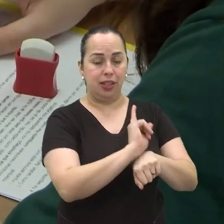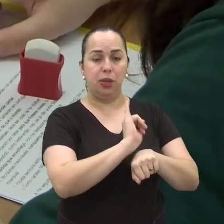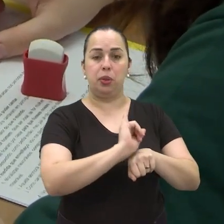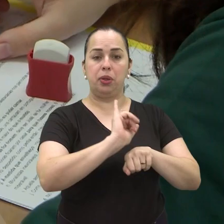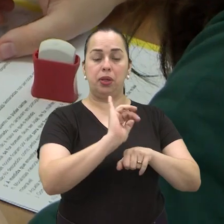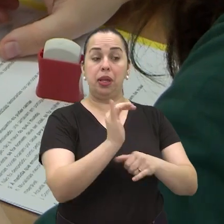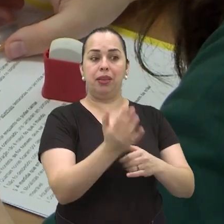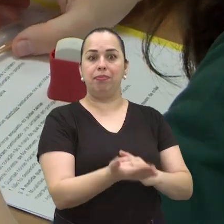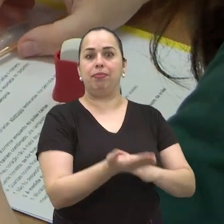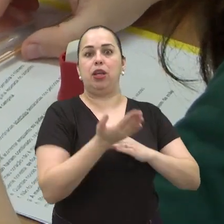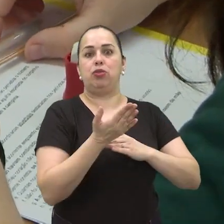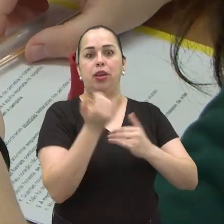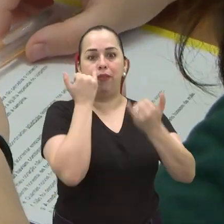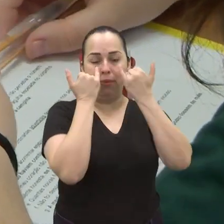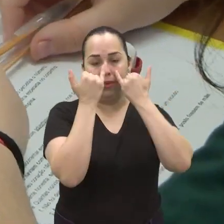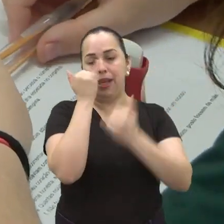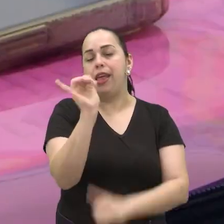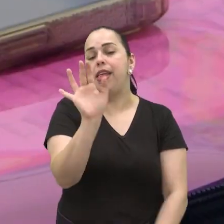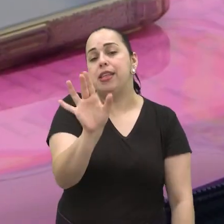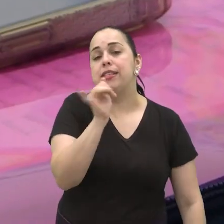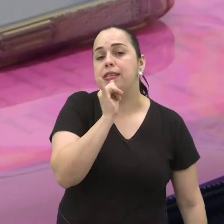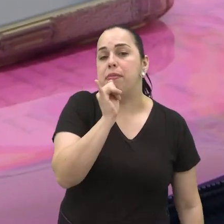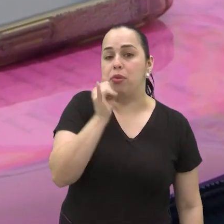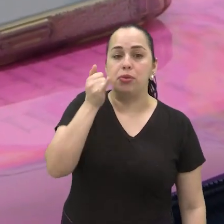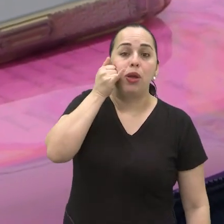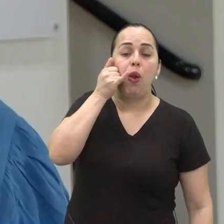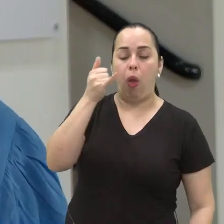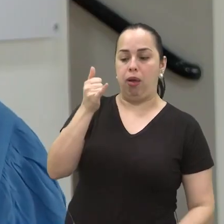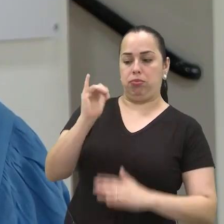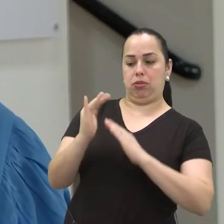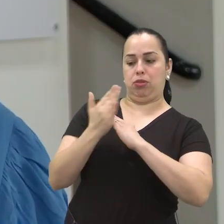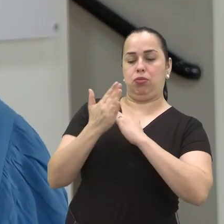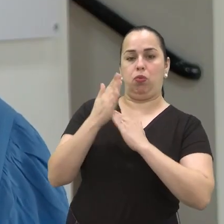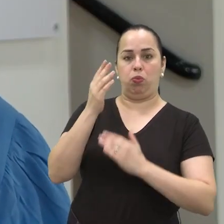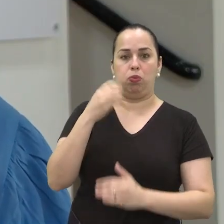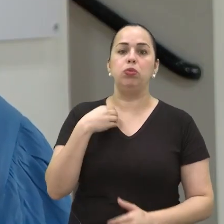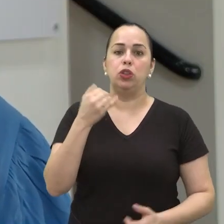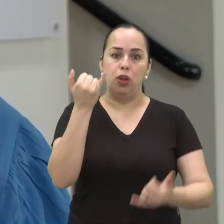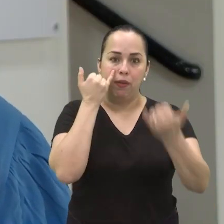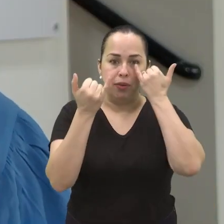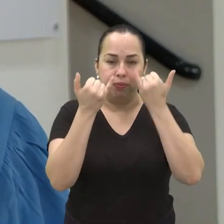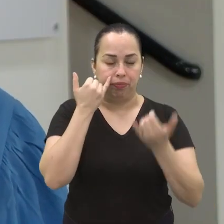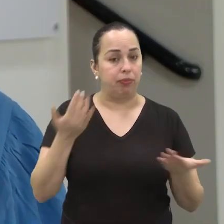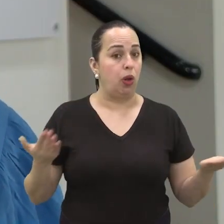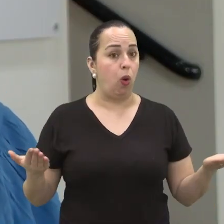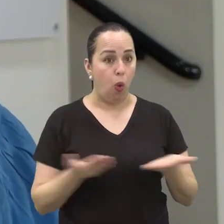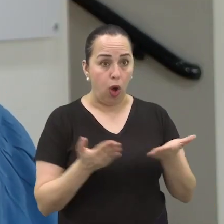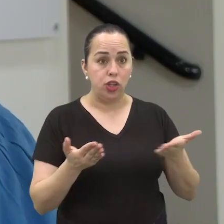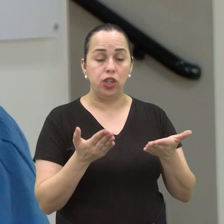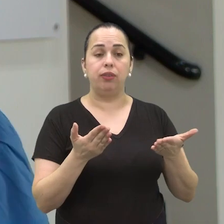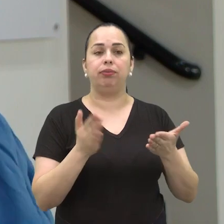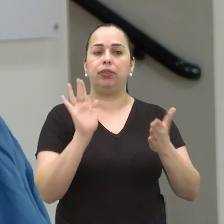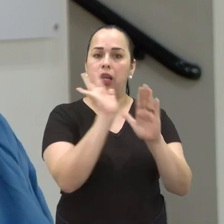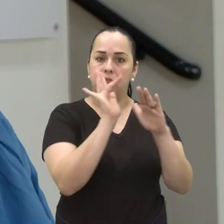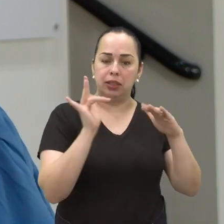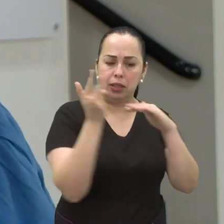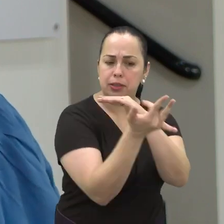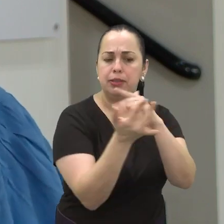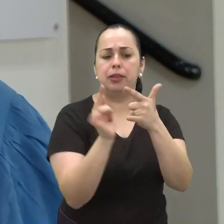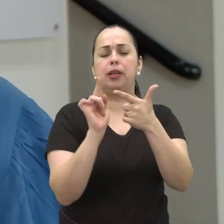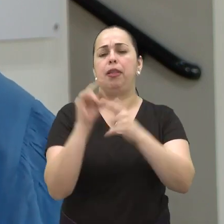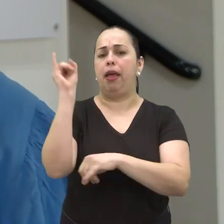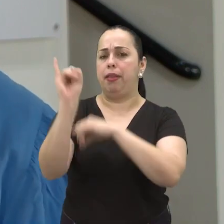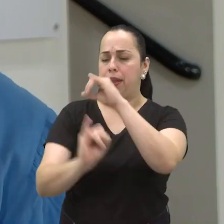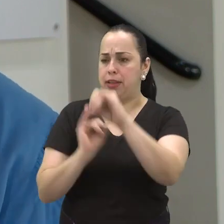de ferramentas que exigem mais informação, como o celular. Hoje, com essa cultura mediática,